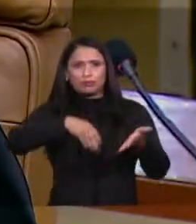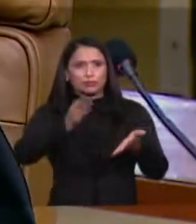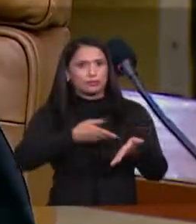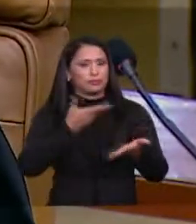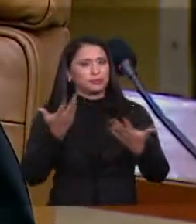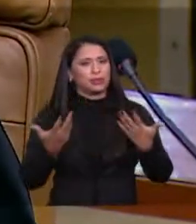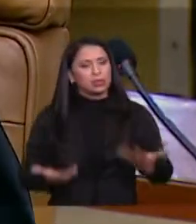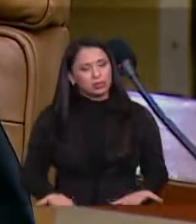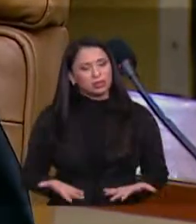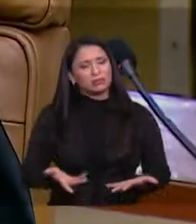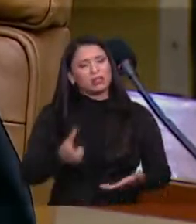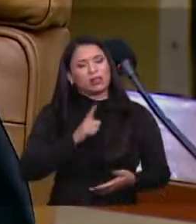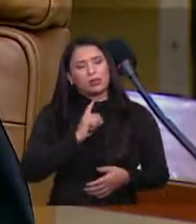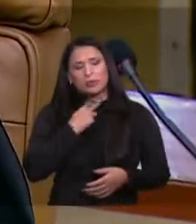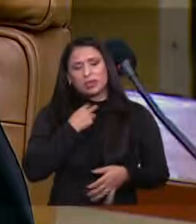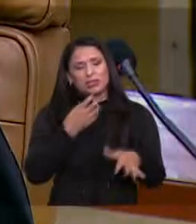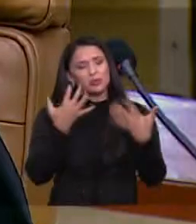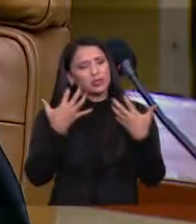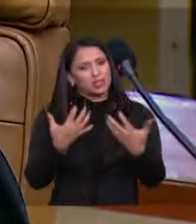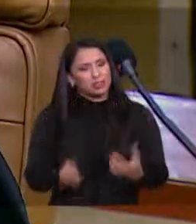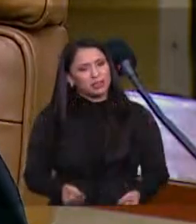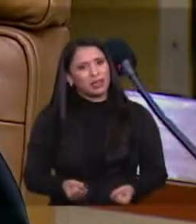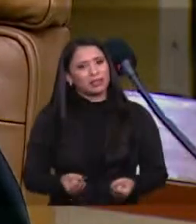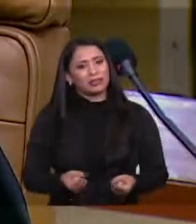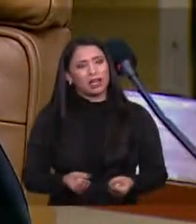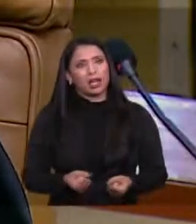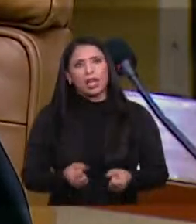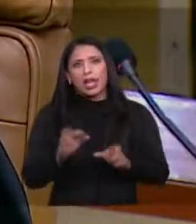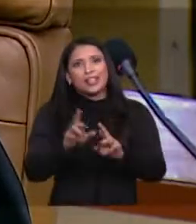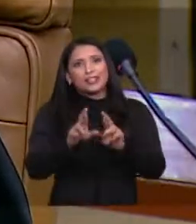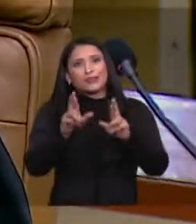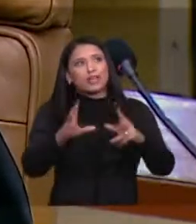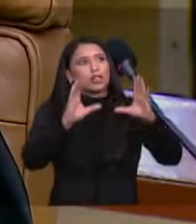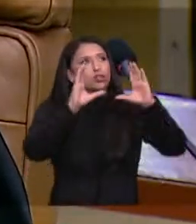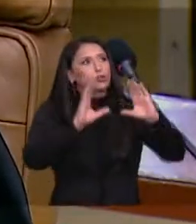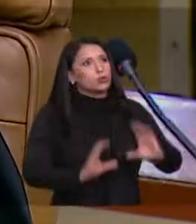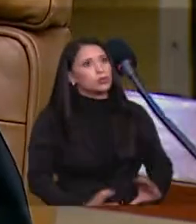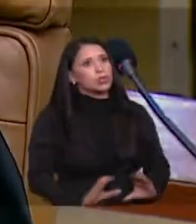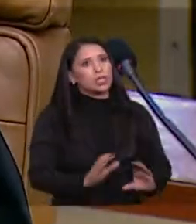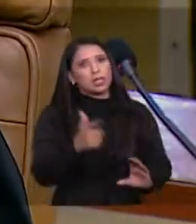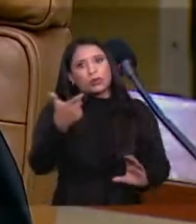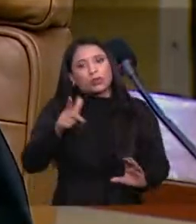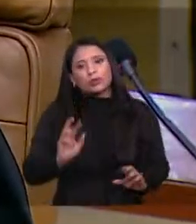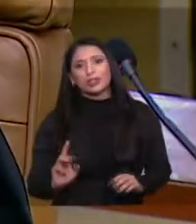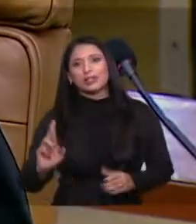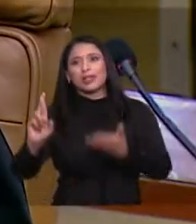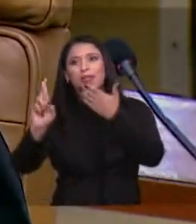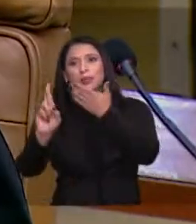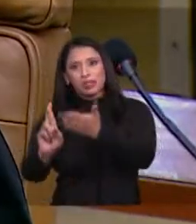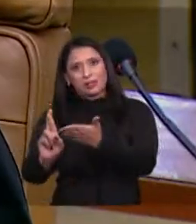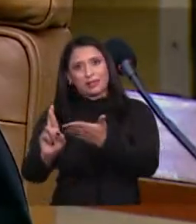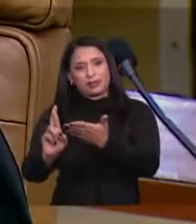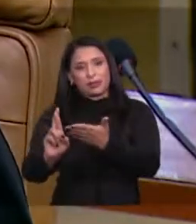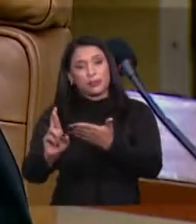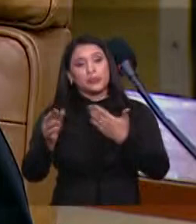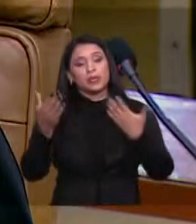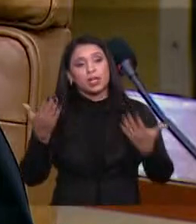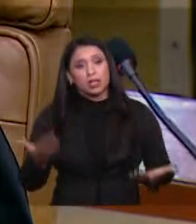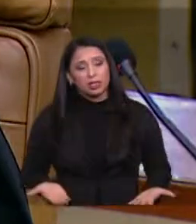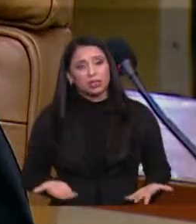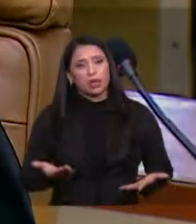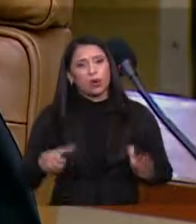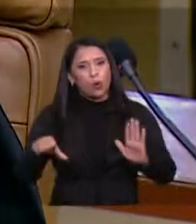mas intenso do que a cidadão cidadão sem esta representação as